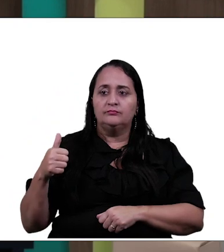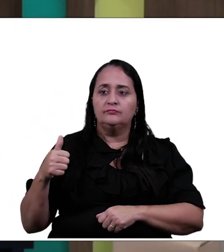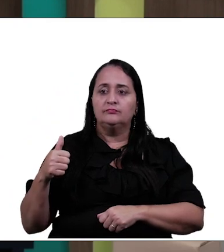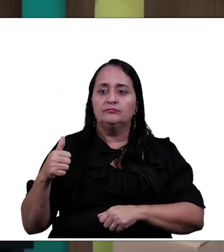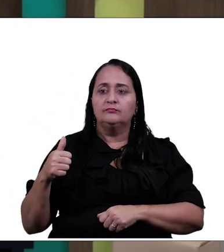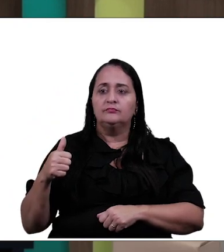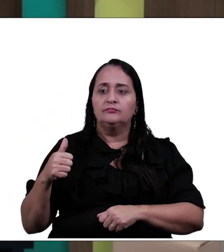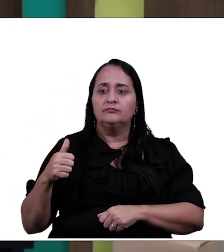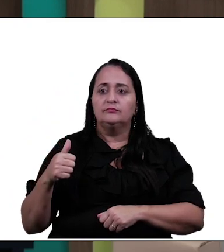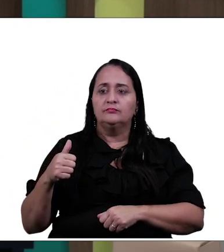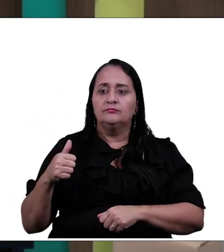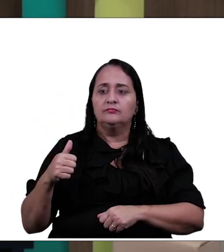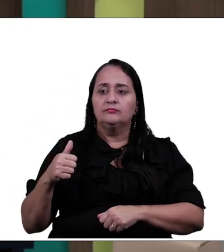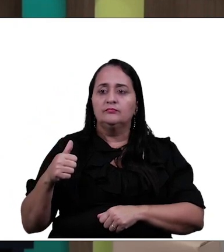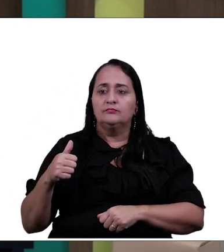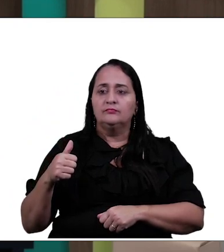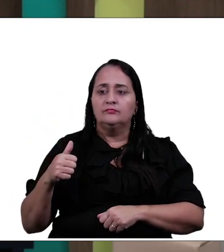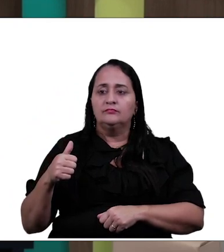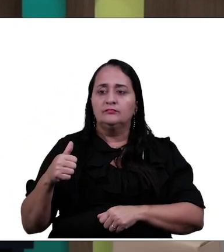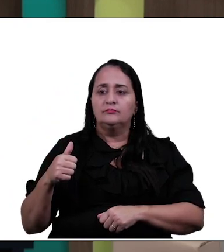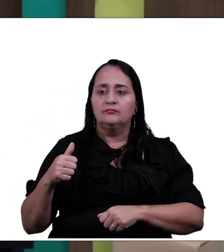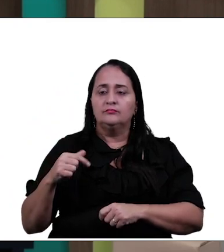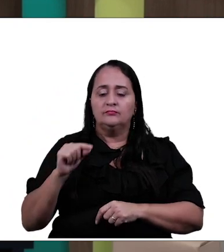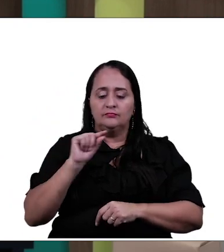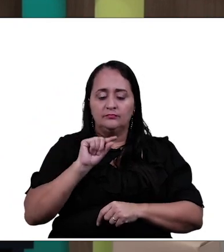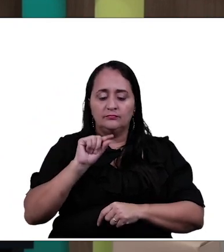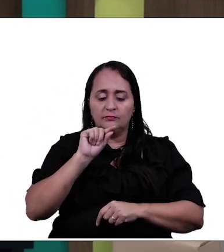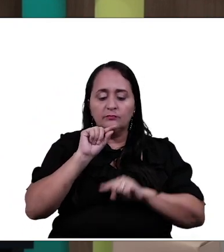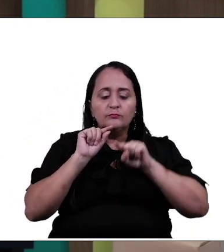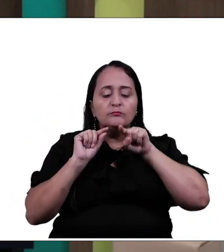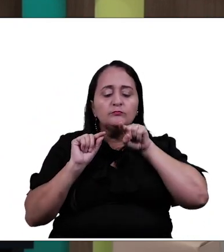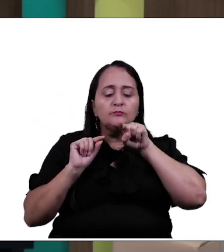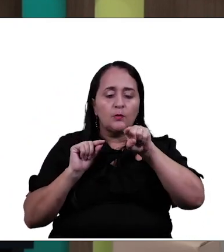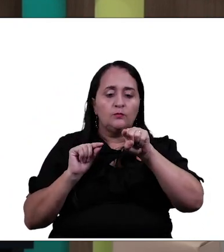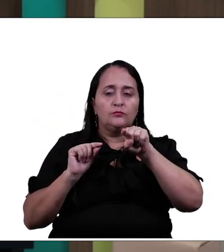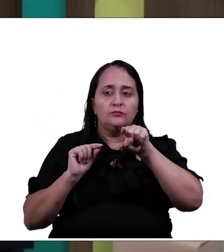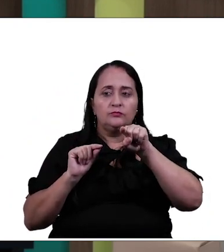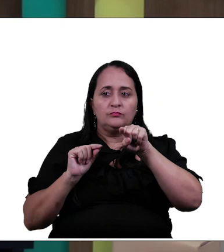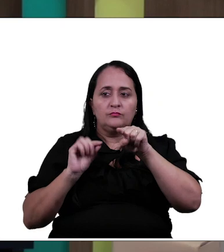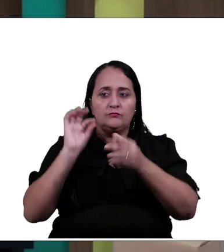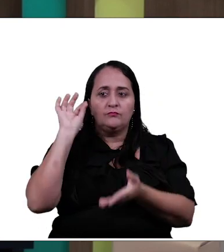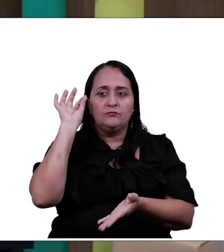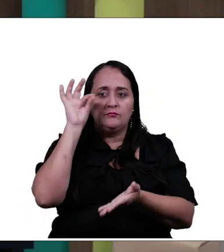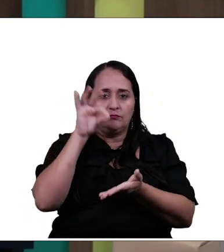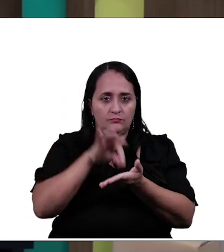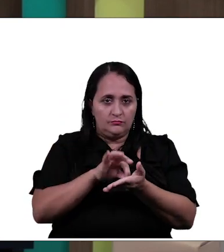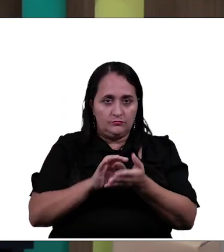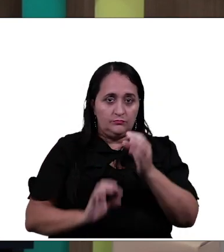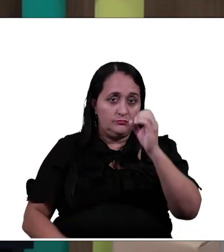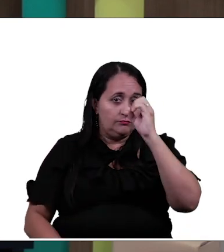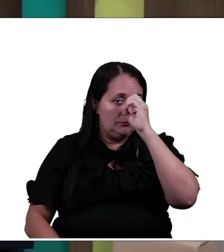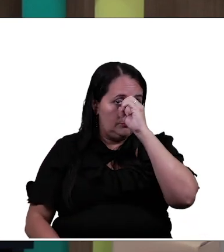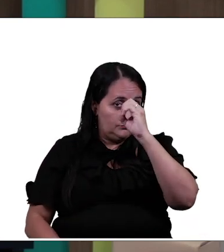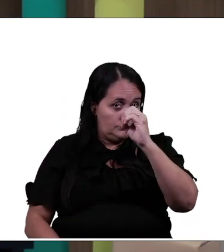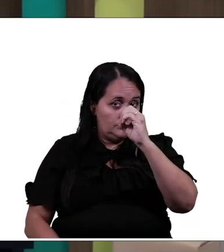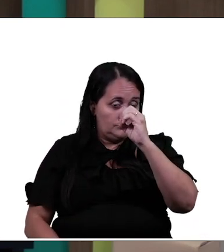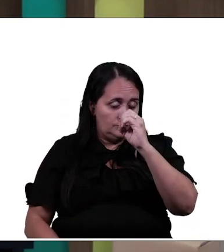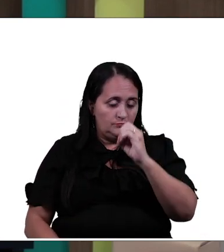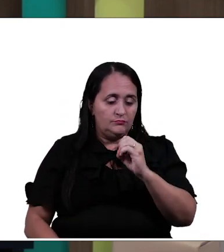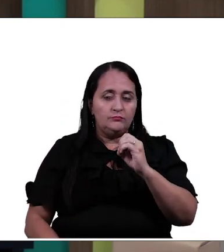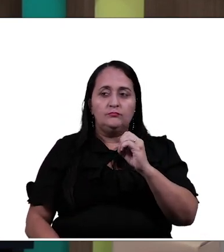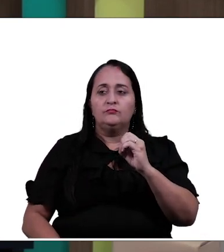número 23. Então, nós temos dois algarismos no período, nós vamos usar no